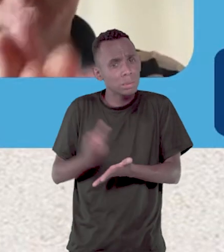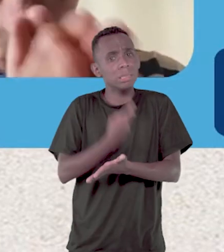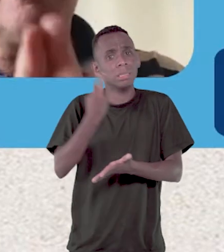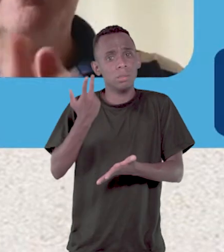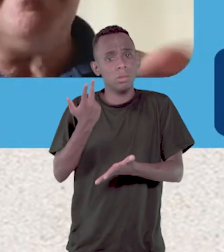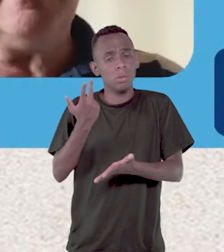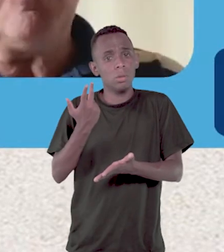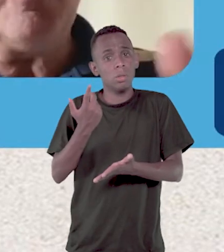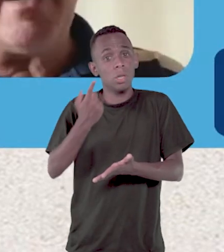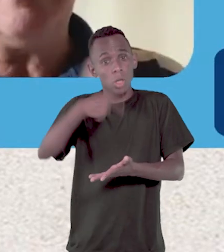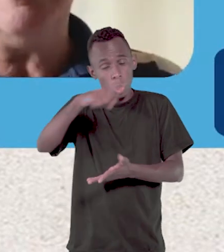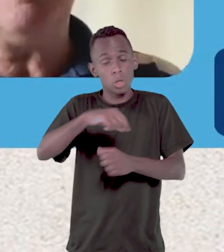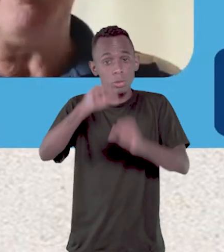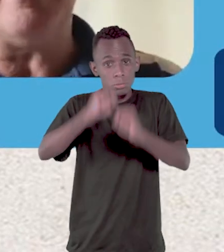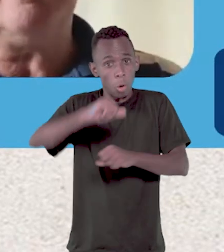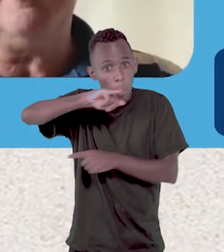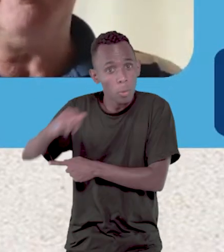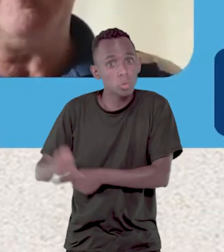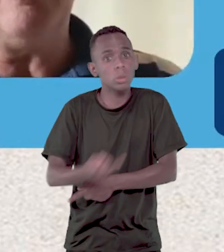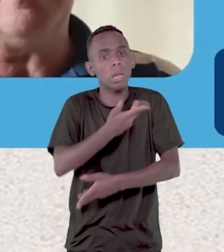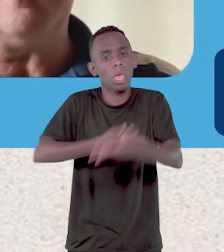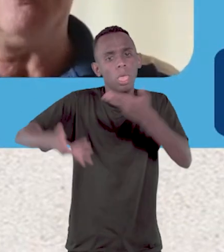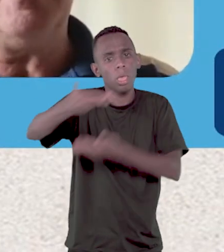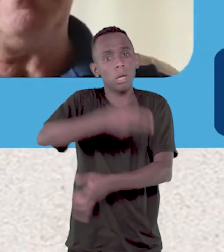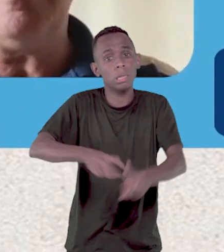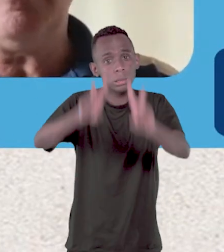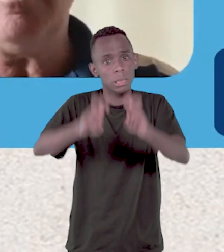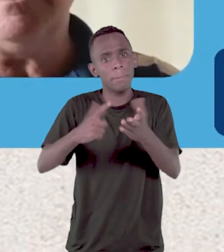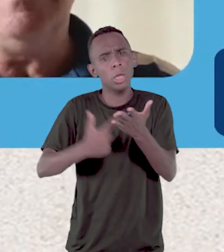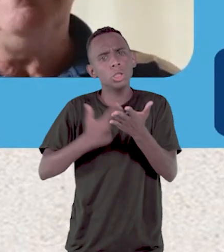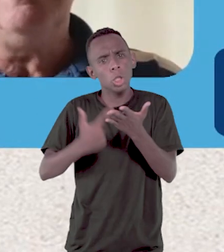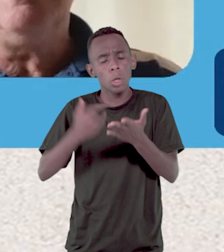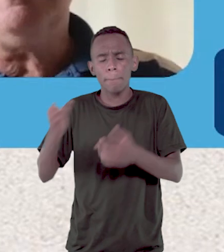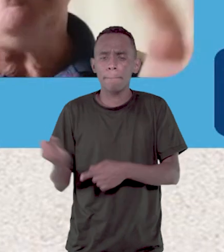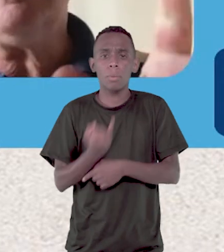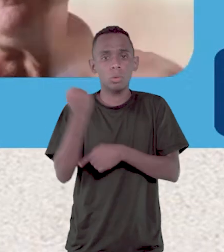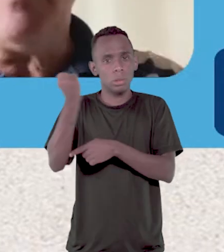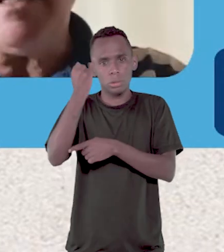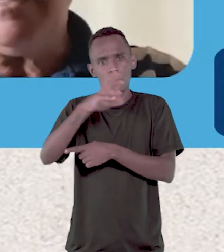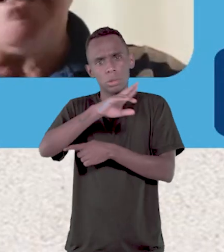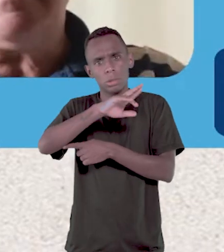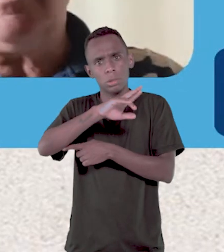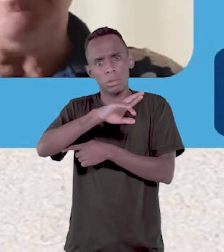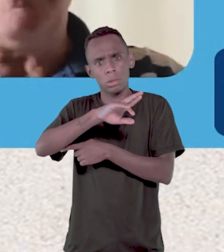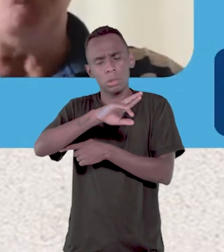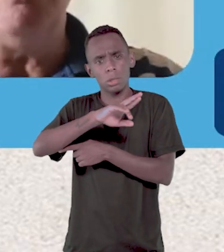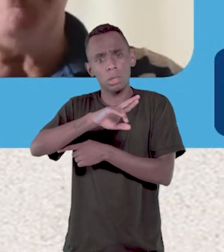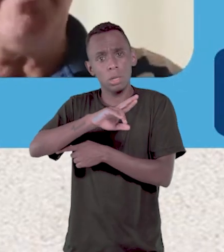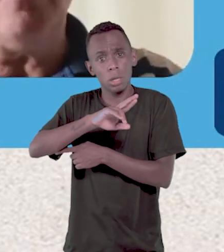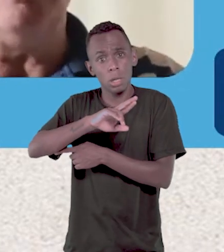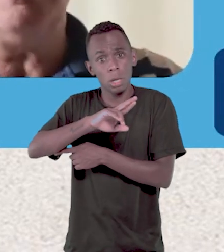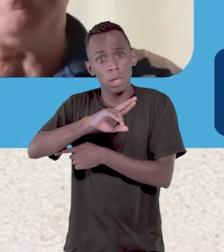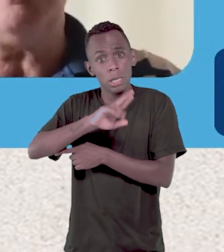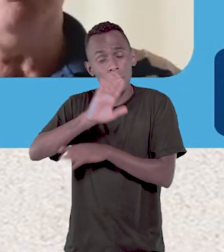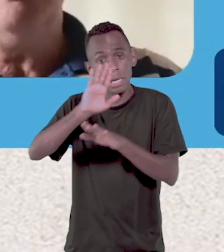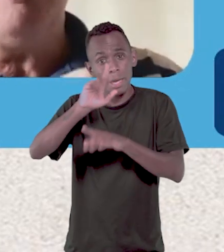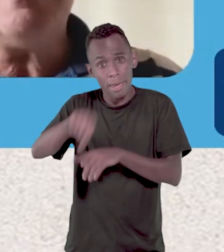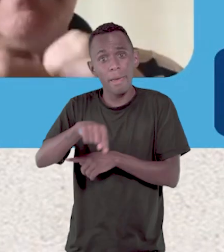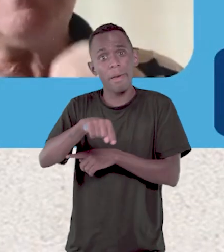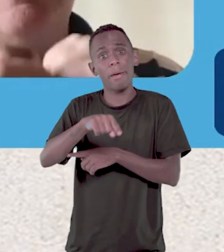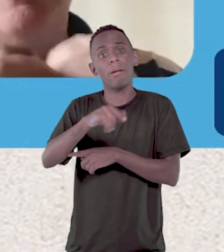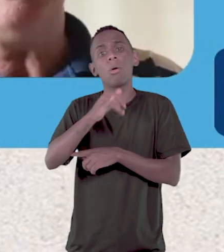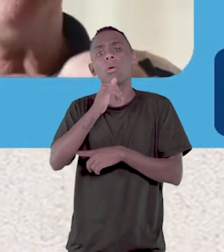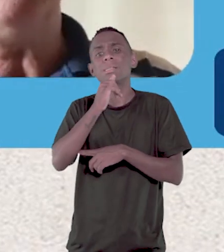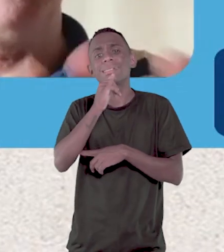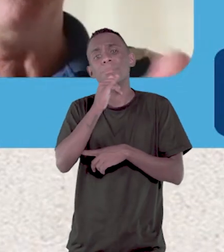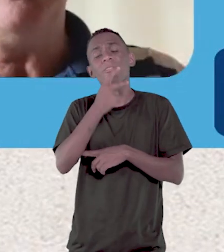a possibilidade de ocupar esse espaço aqui para conversar sobre literatura. E isso não é alienação de forma alguma, pelo contrário,